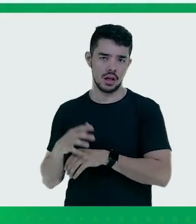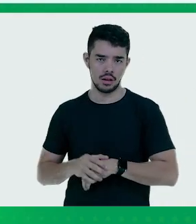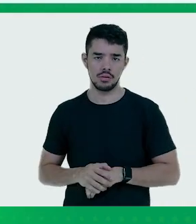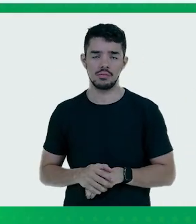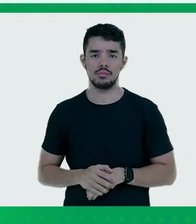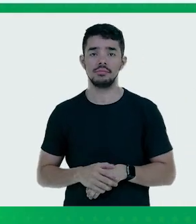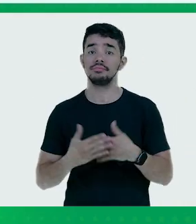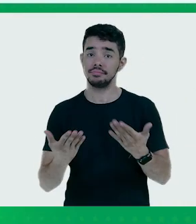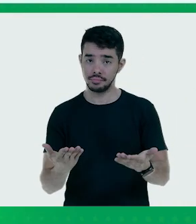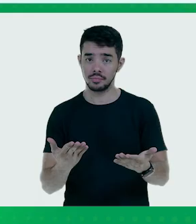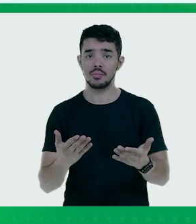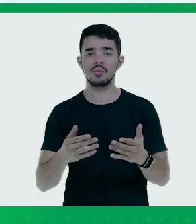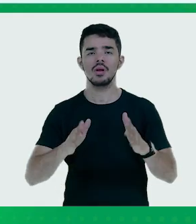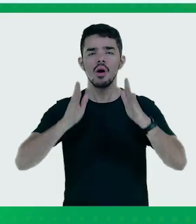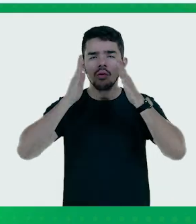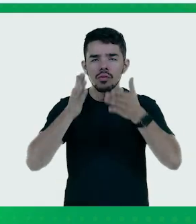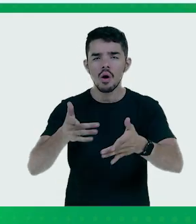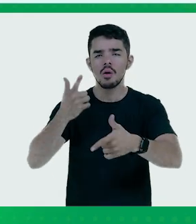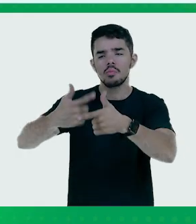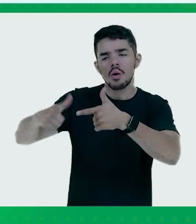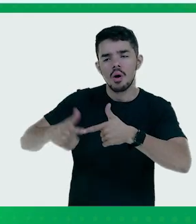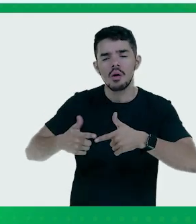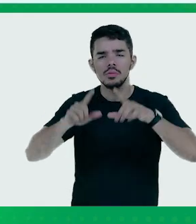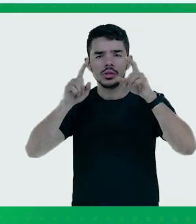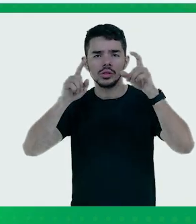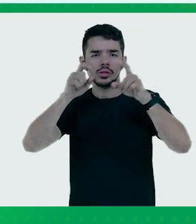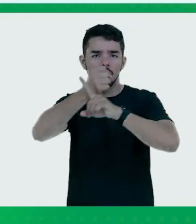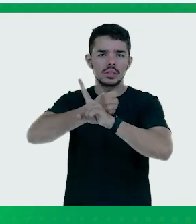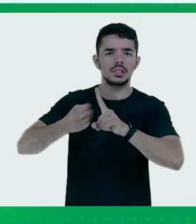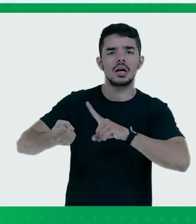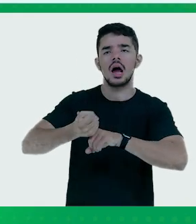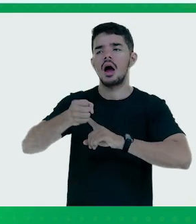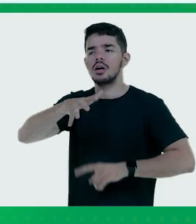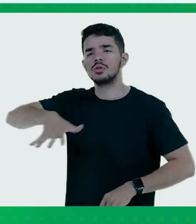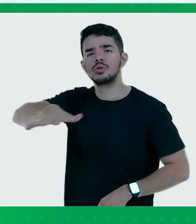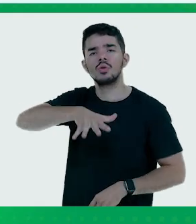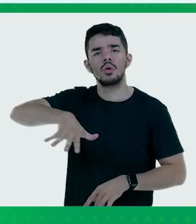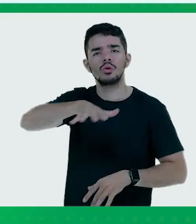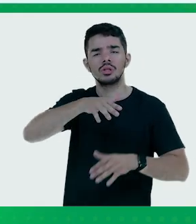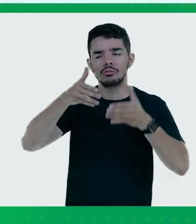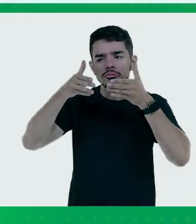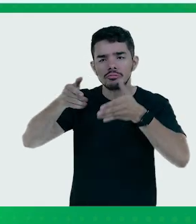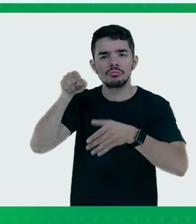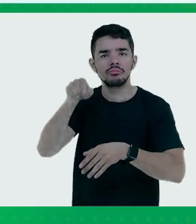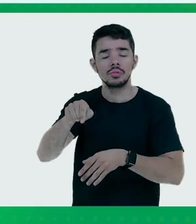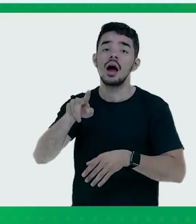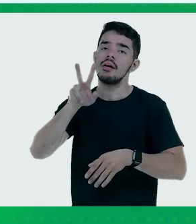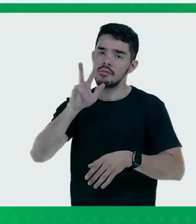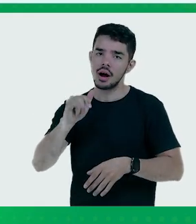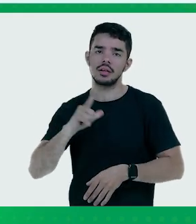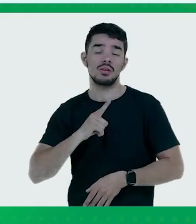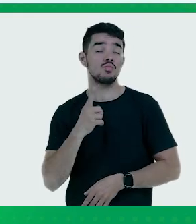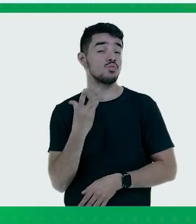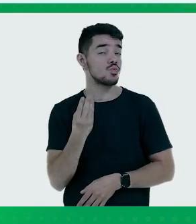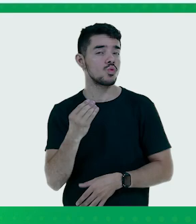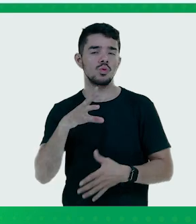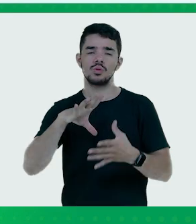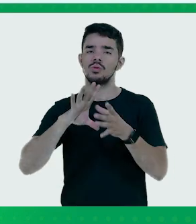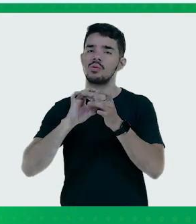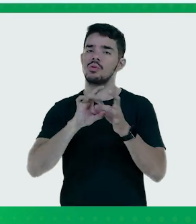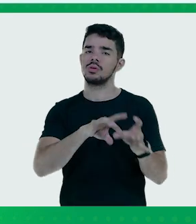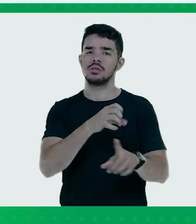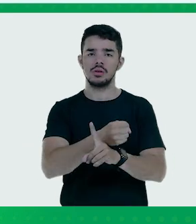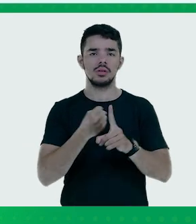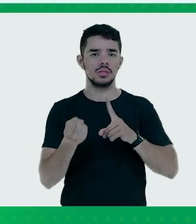esse foco nos problemas sociais e regionais vai aparecer bastante no contexto textual,